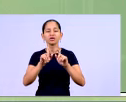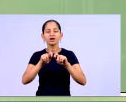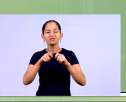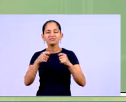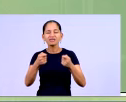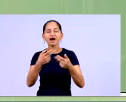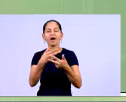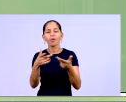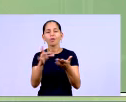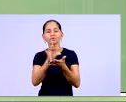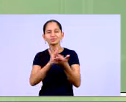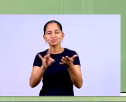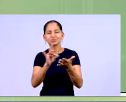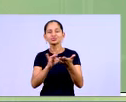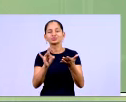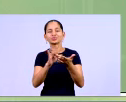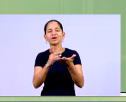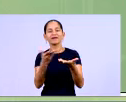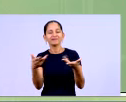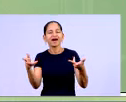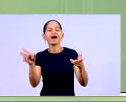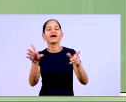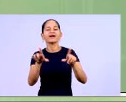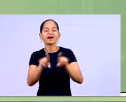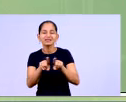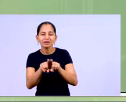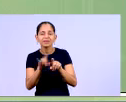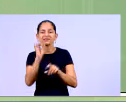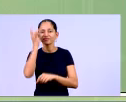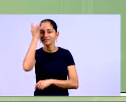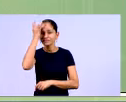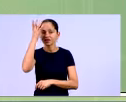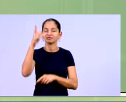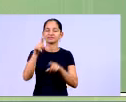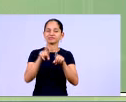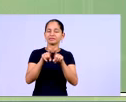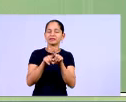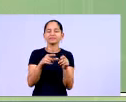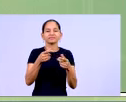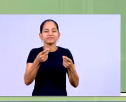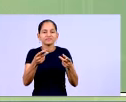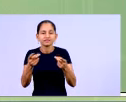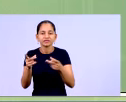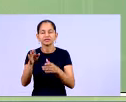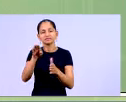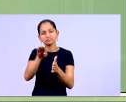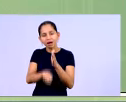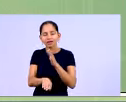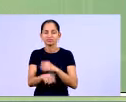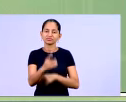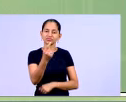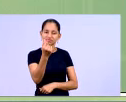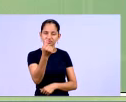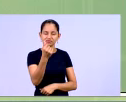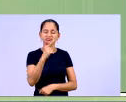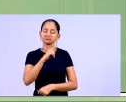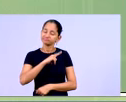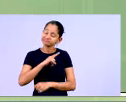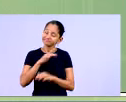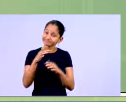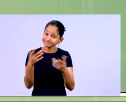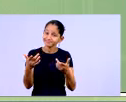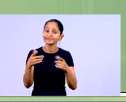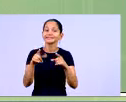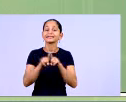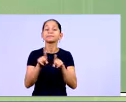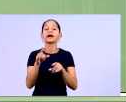baixar seus custos e com isso poderão acessar mais facilmente ao mercado. Um outro aspecto, o estímulo